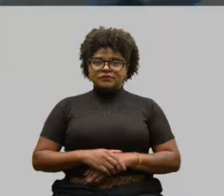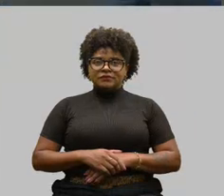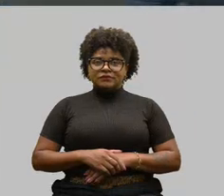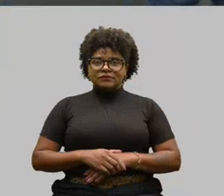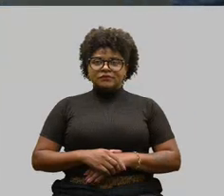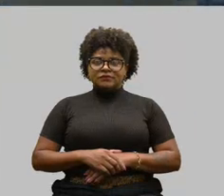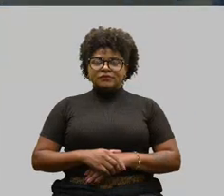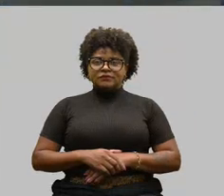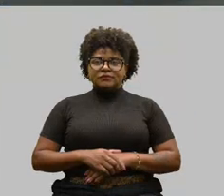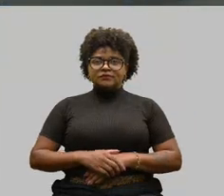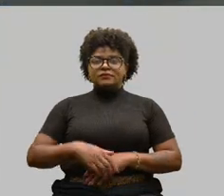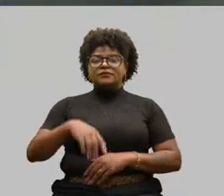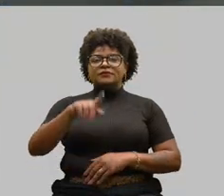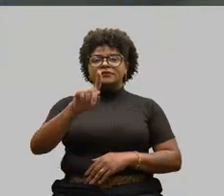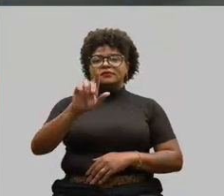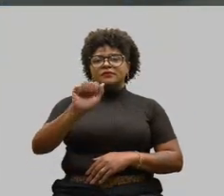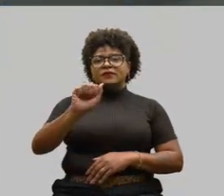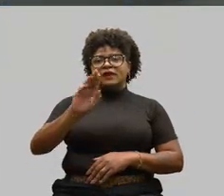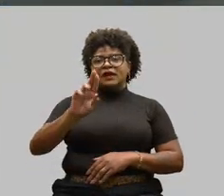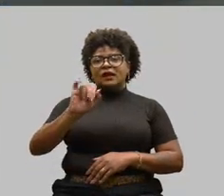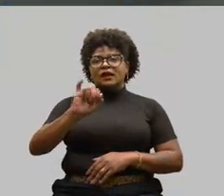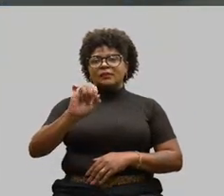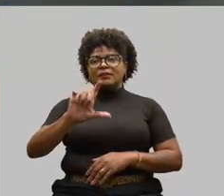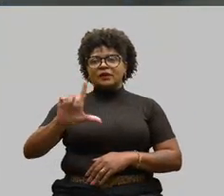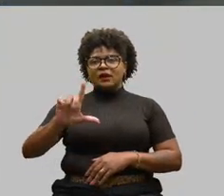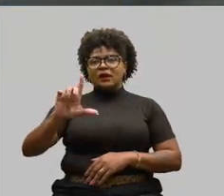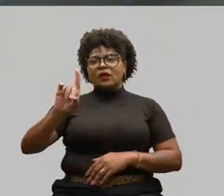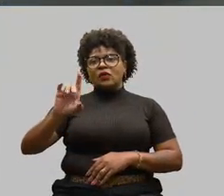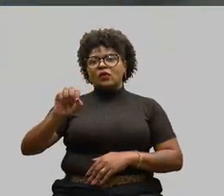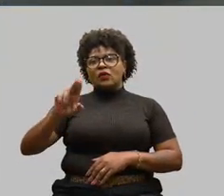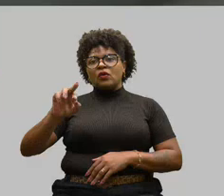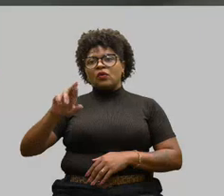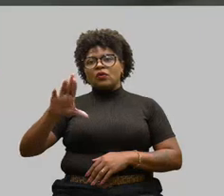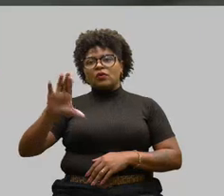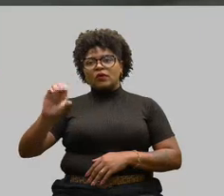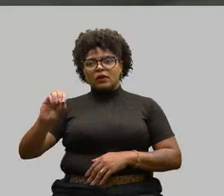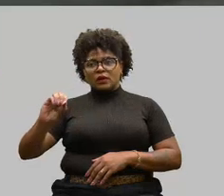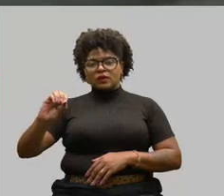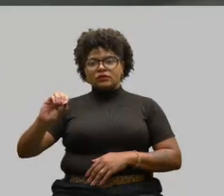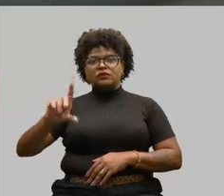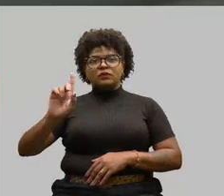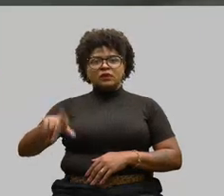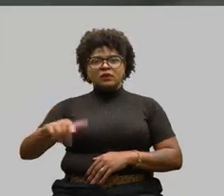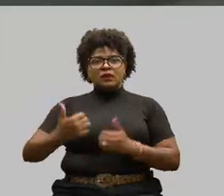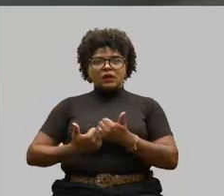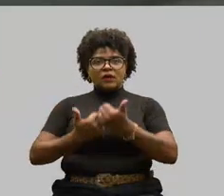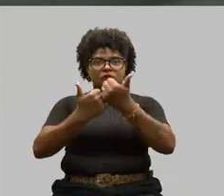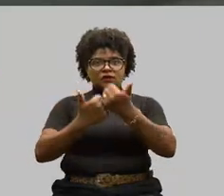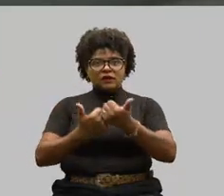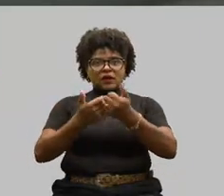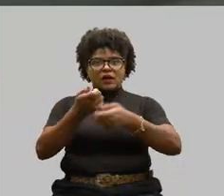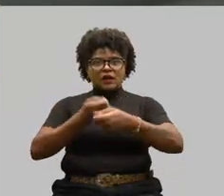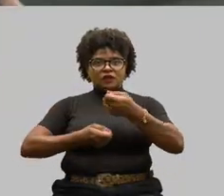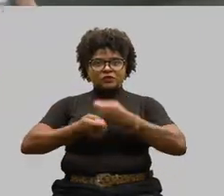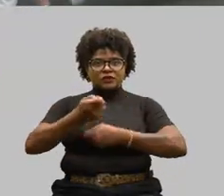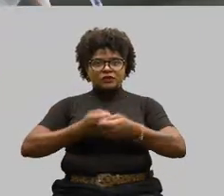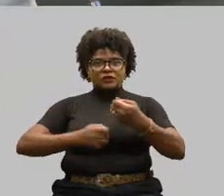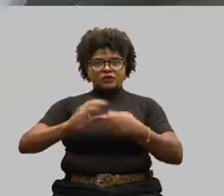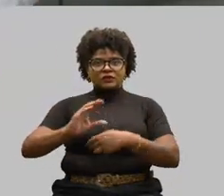Gabriel Lourenço Silva Camargos auxiliar administrativo da CNH industrial